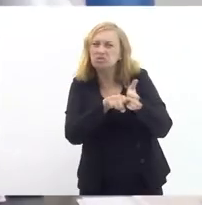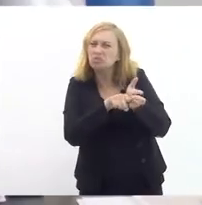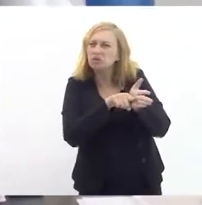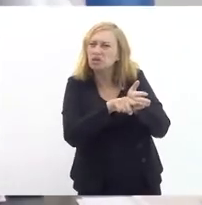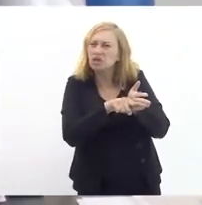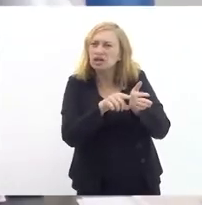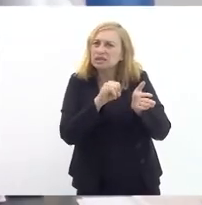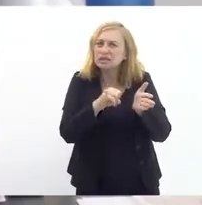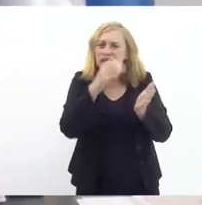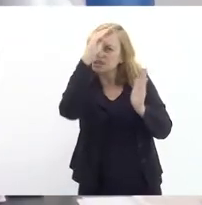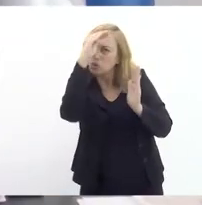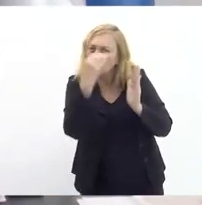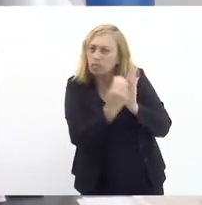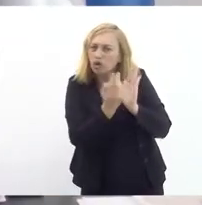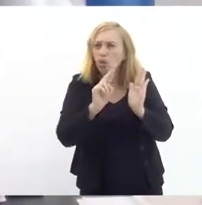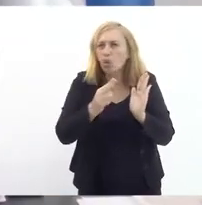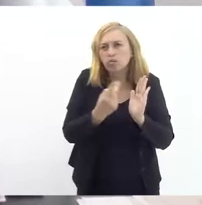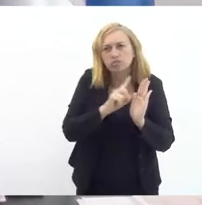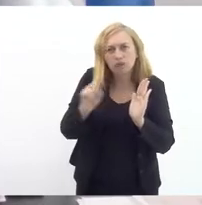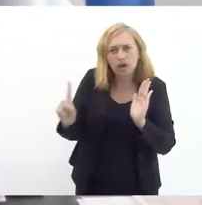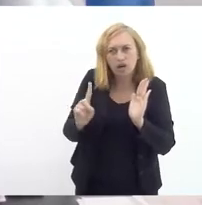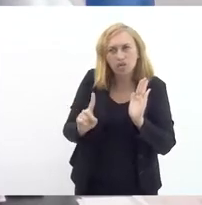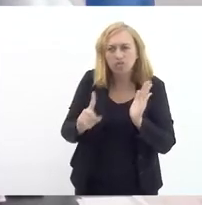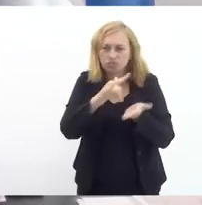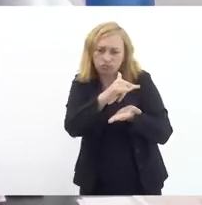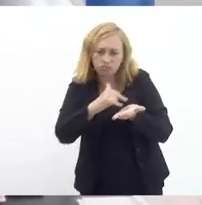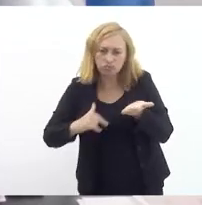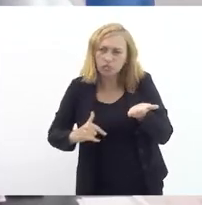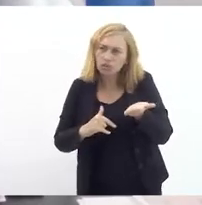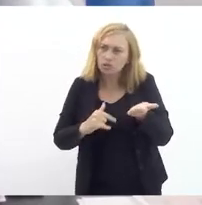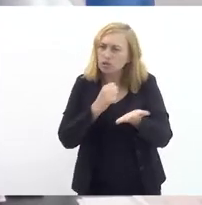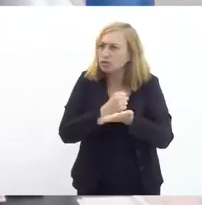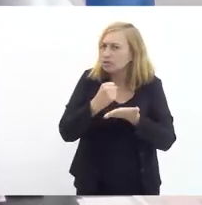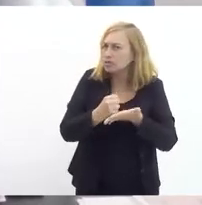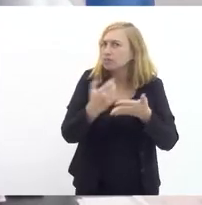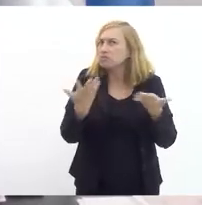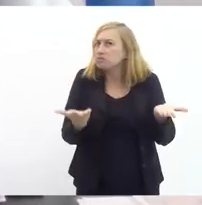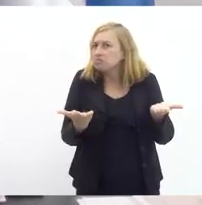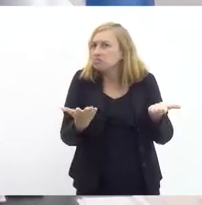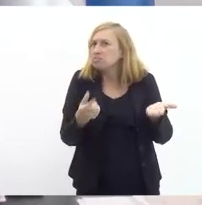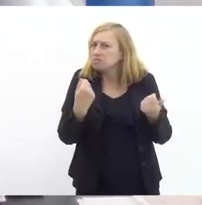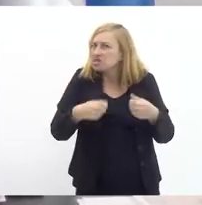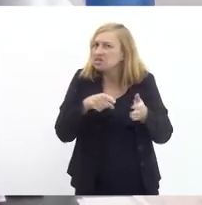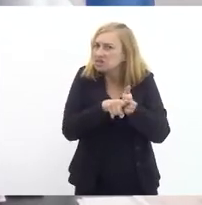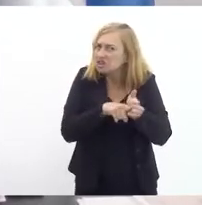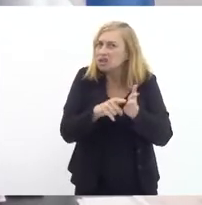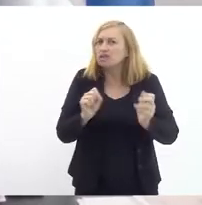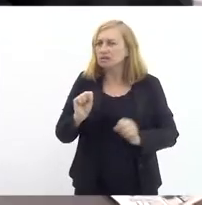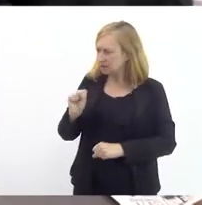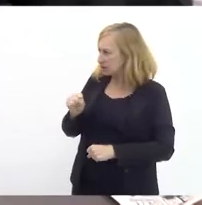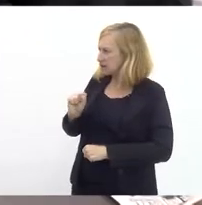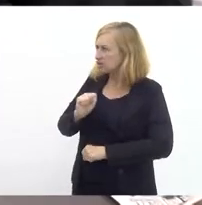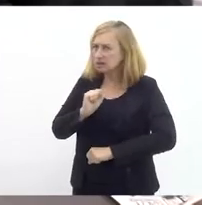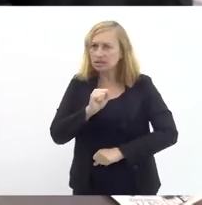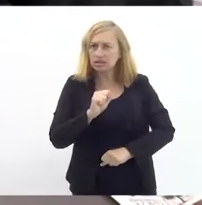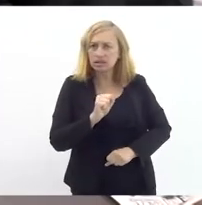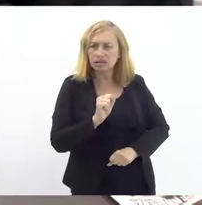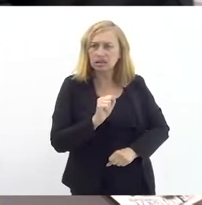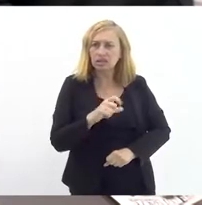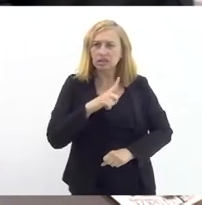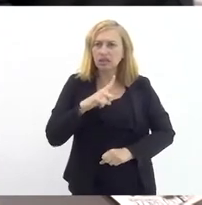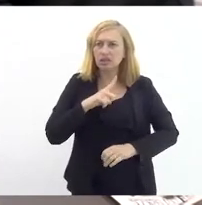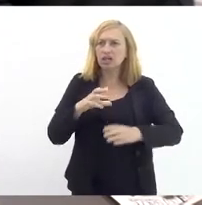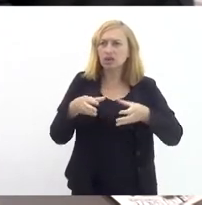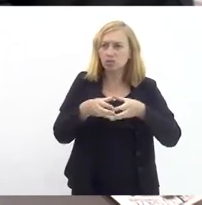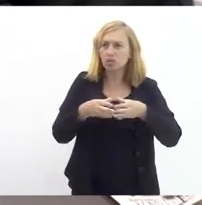está sendo cumprido o que consta na documentação contratual, enfim, tem que fiscalizar, né? Fiscalizar. E tem que ter quadros técnicos para fiscalizar.